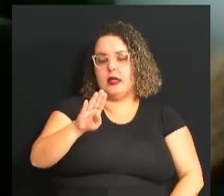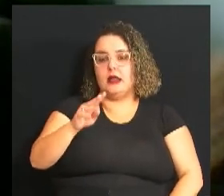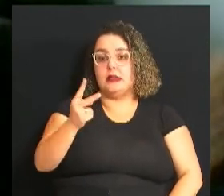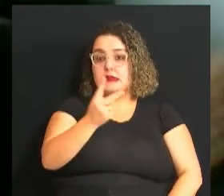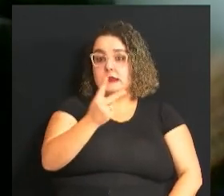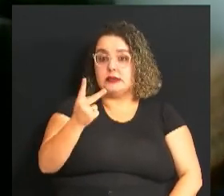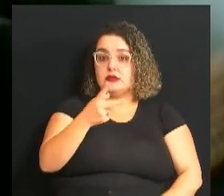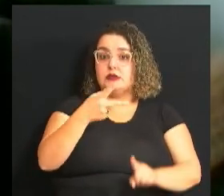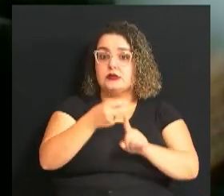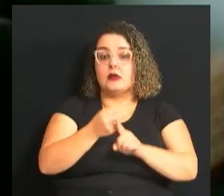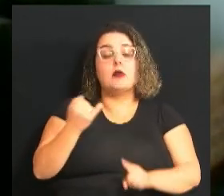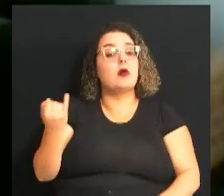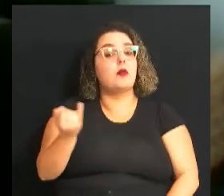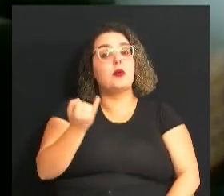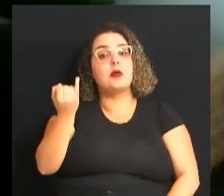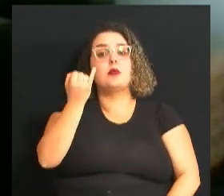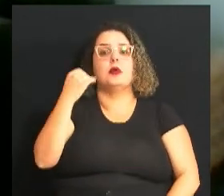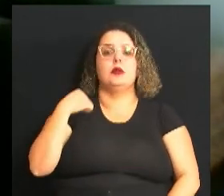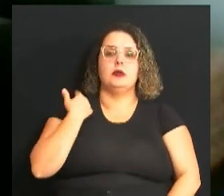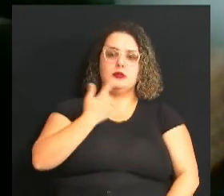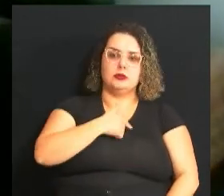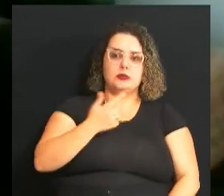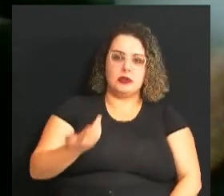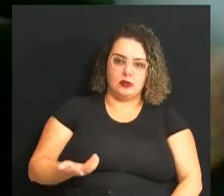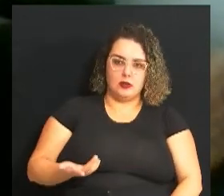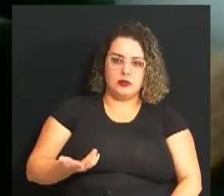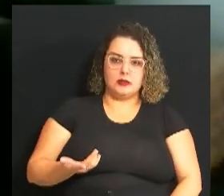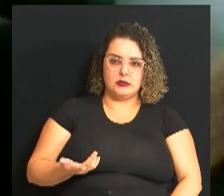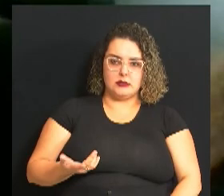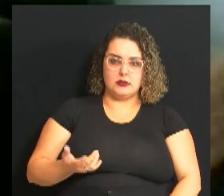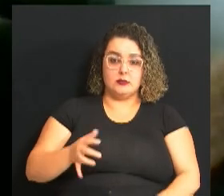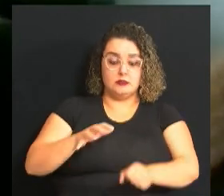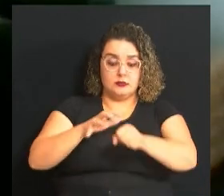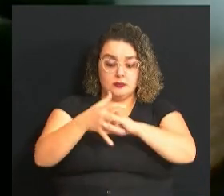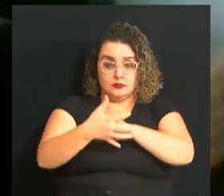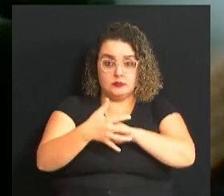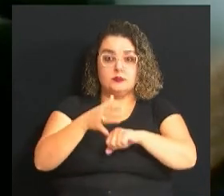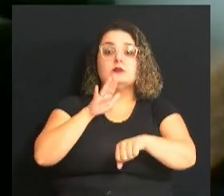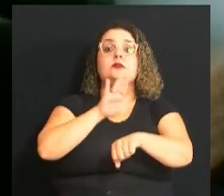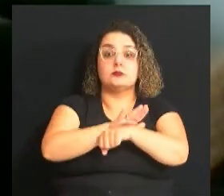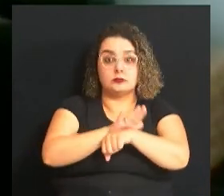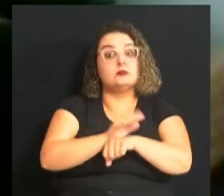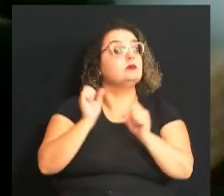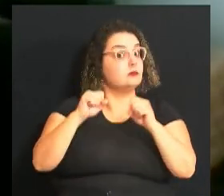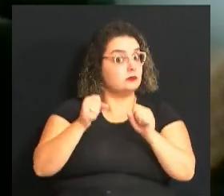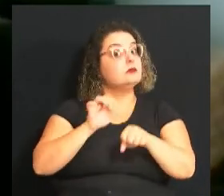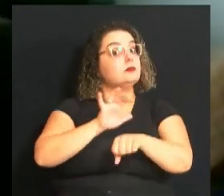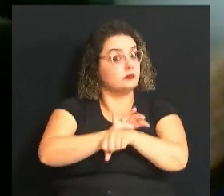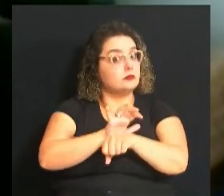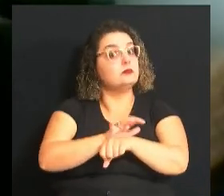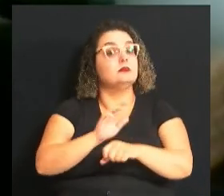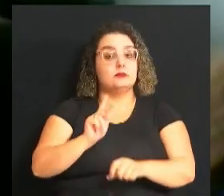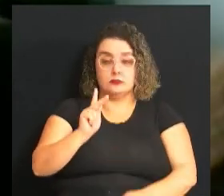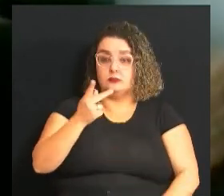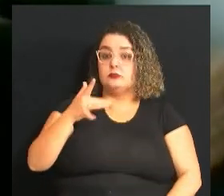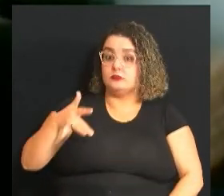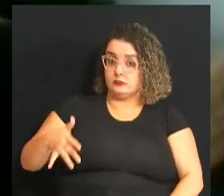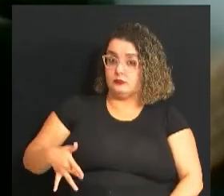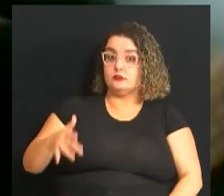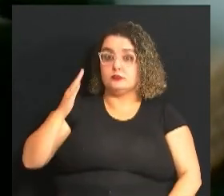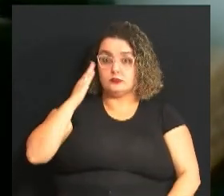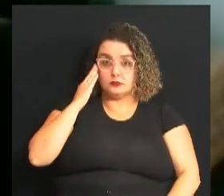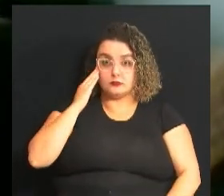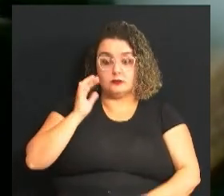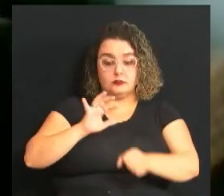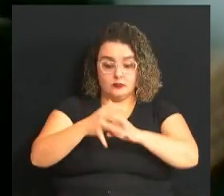são fundamentais para a gente. Coronavírus ajuda também? Ajuda nas hepatites, porque a gente sabe que coronavírus pode ser um